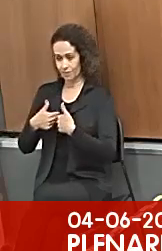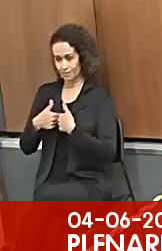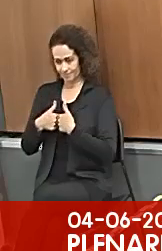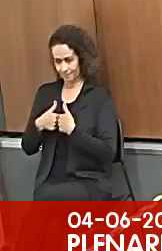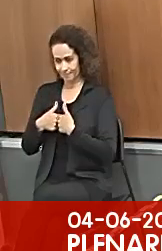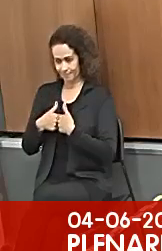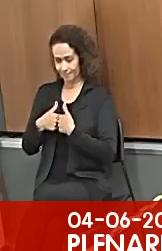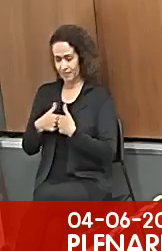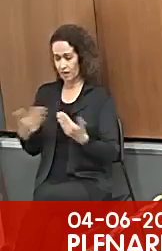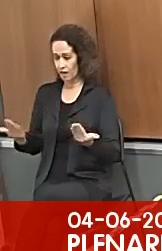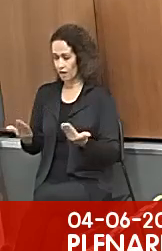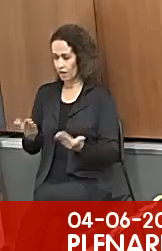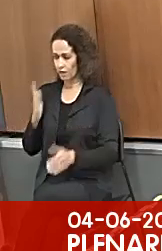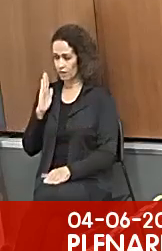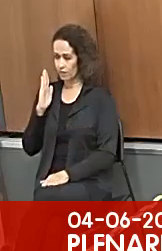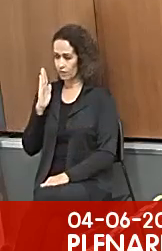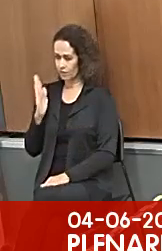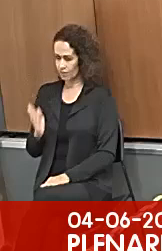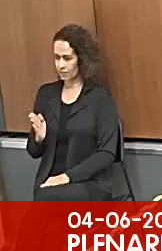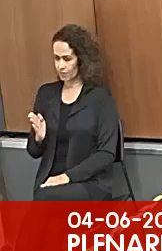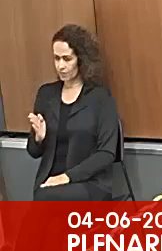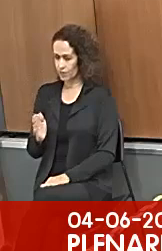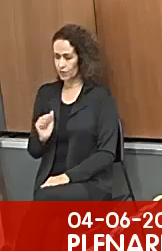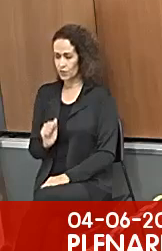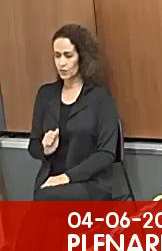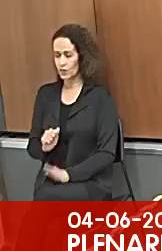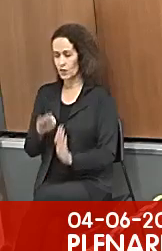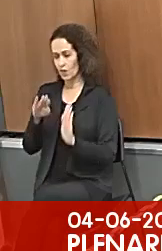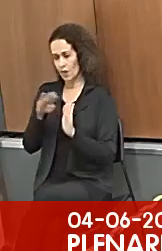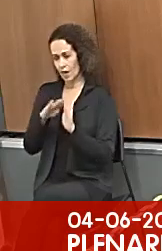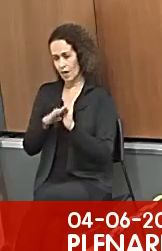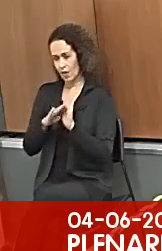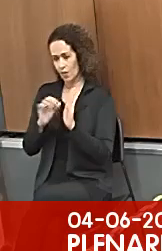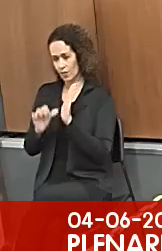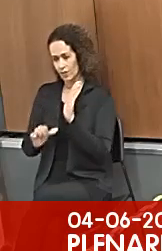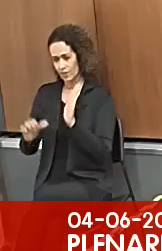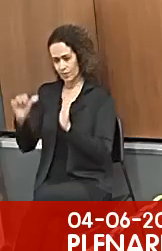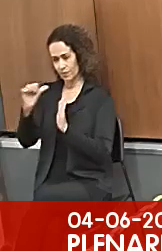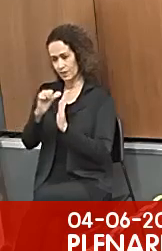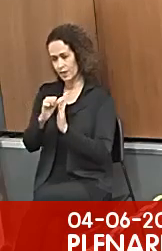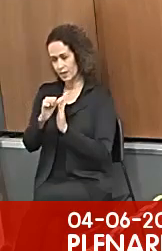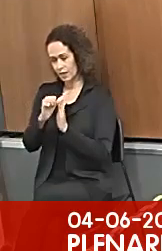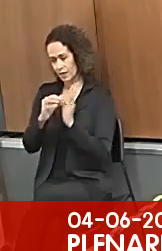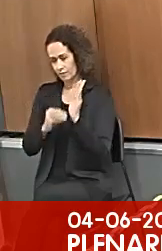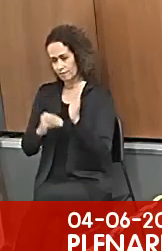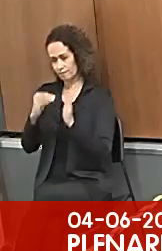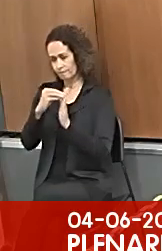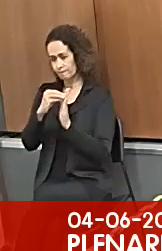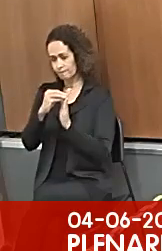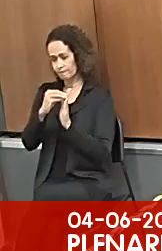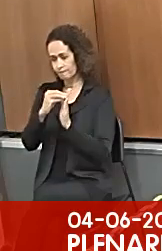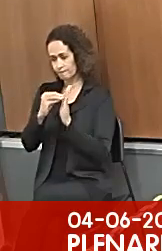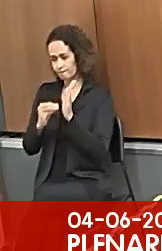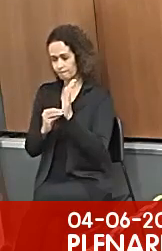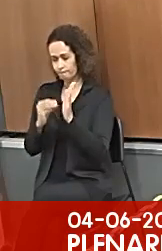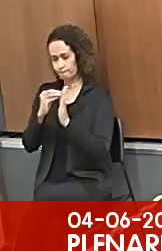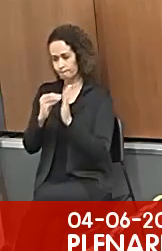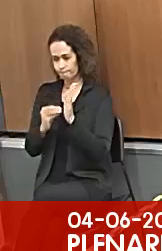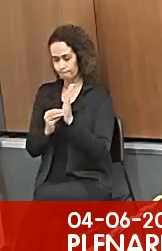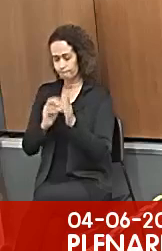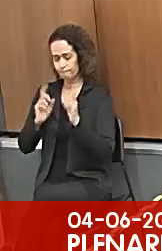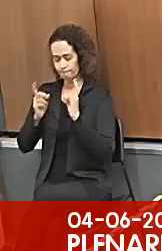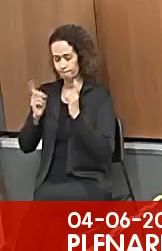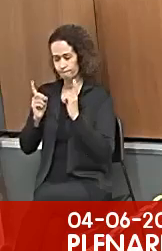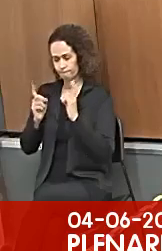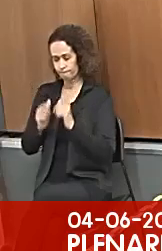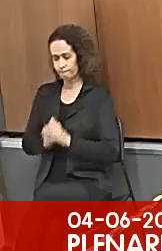passar diretamente aqui, vamos inverter a ordem até que se componha o quórum para as votações. Nós vamos inverter a ordem da